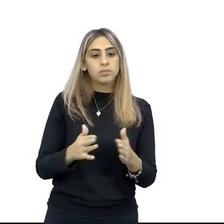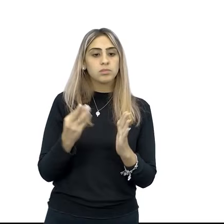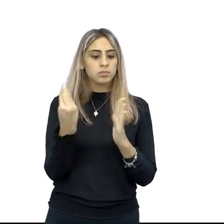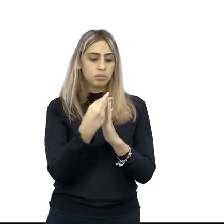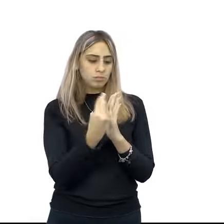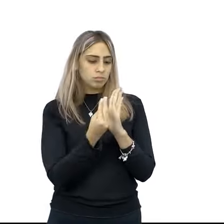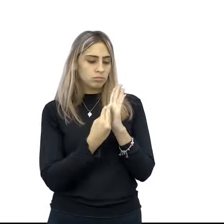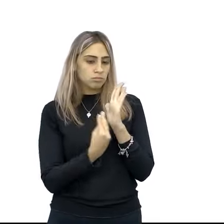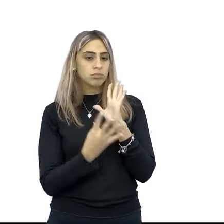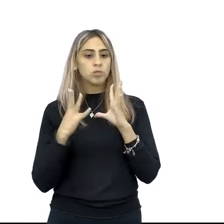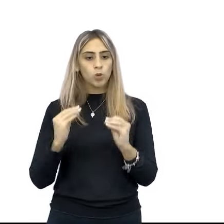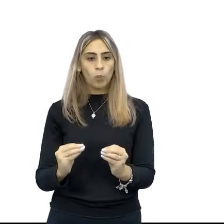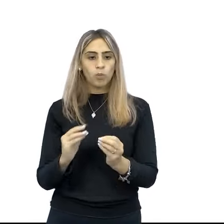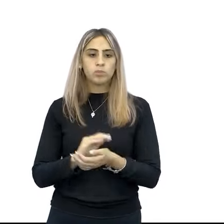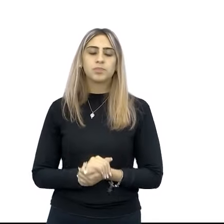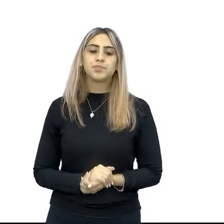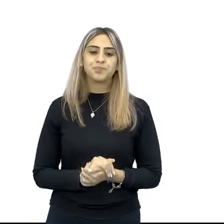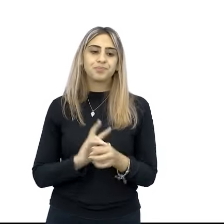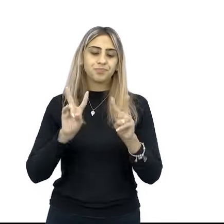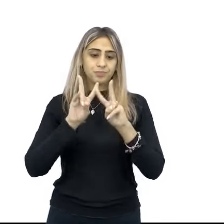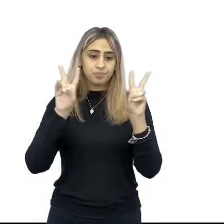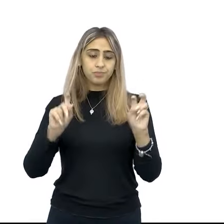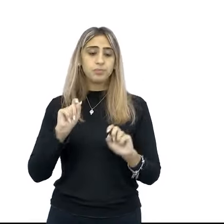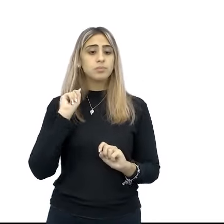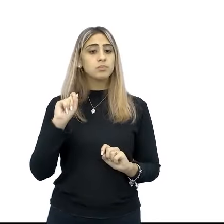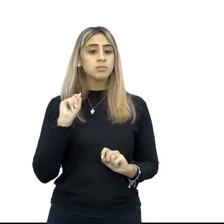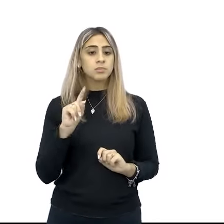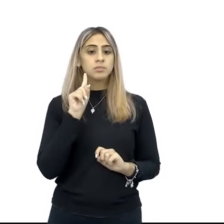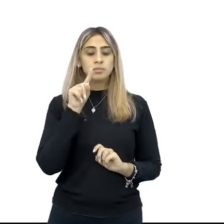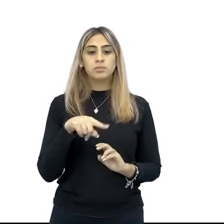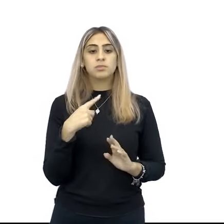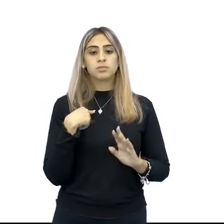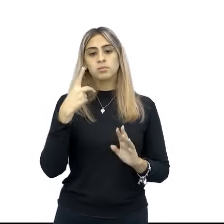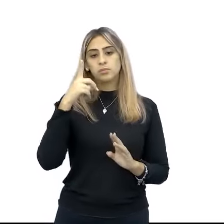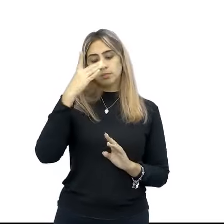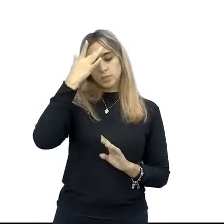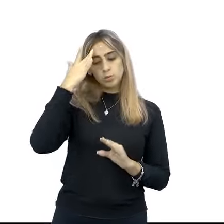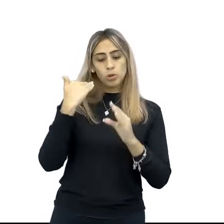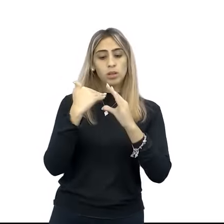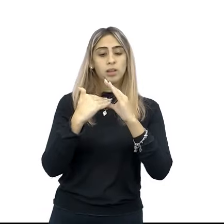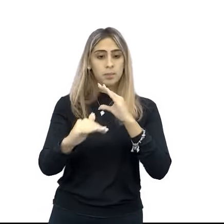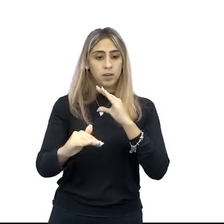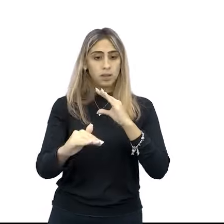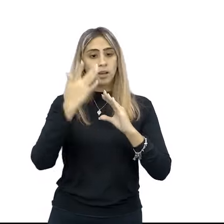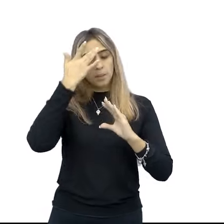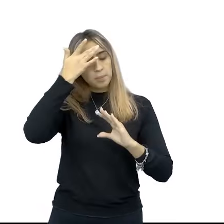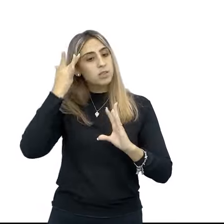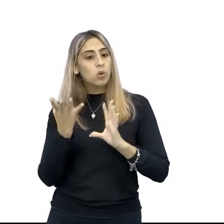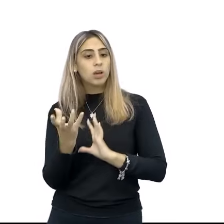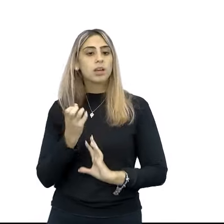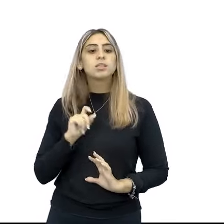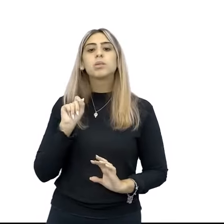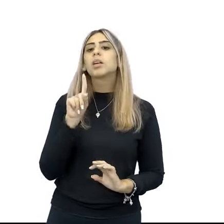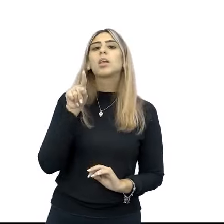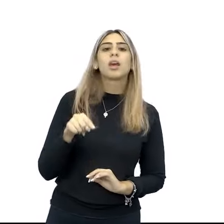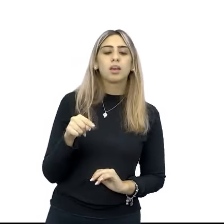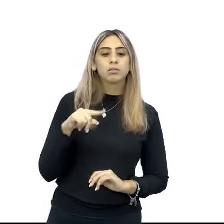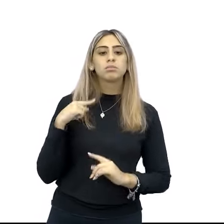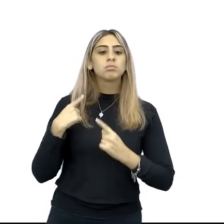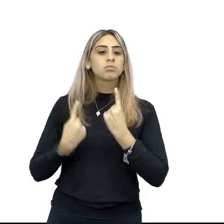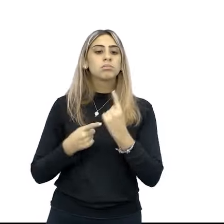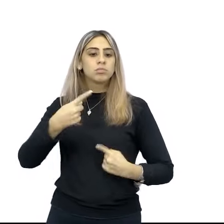registro, né, sobre quem são os destinatários e os remetentes das cartas. E como